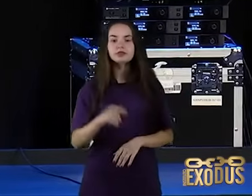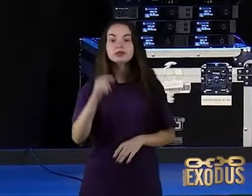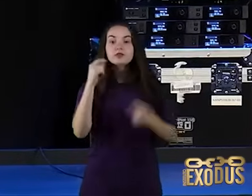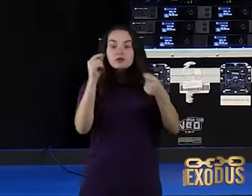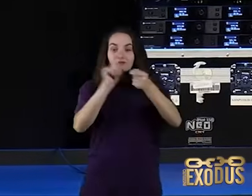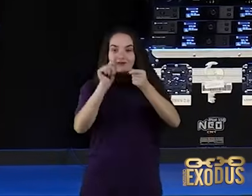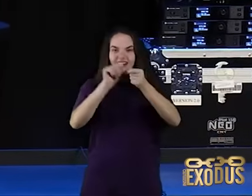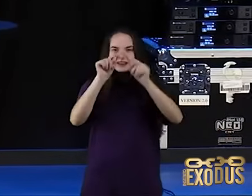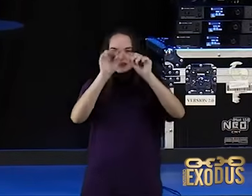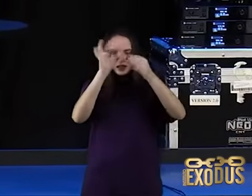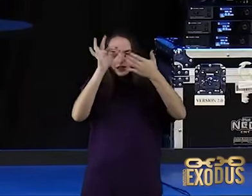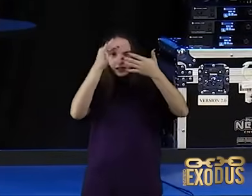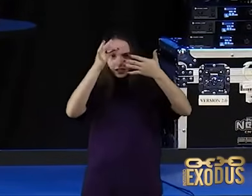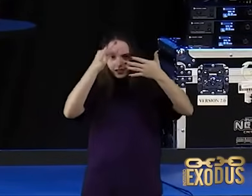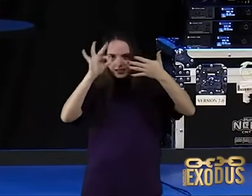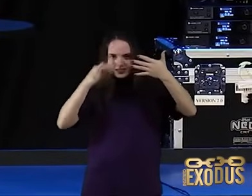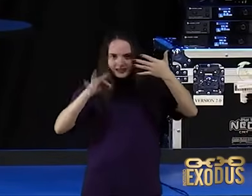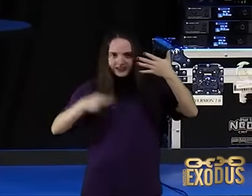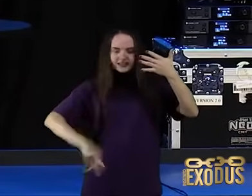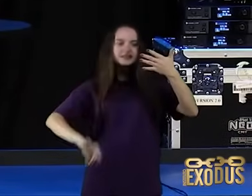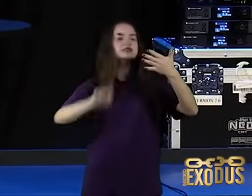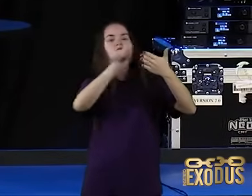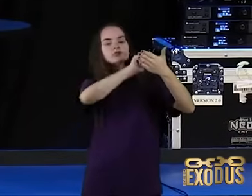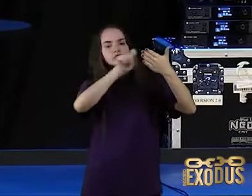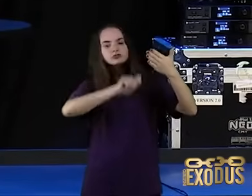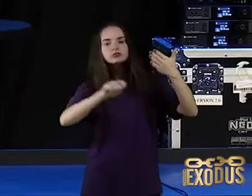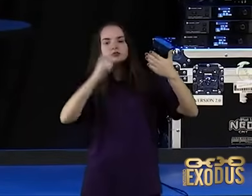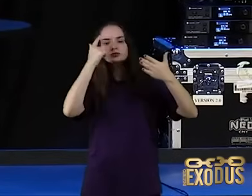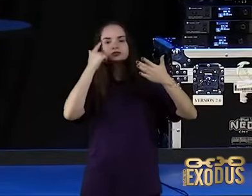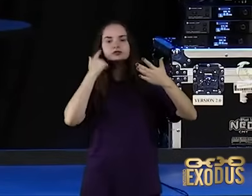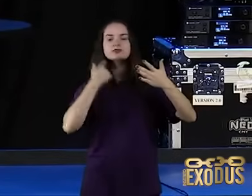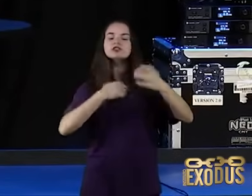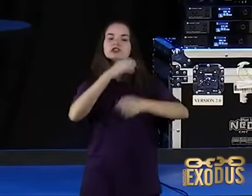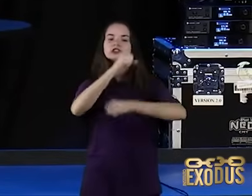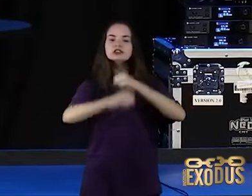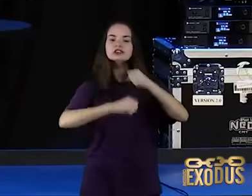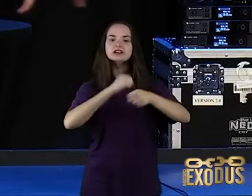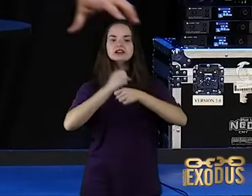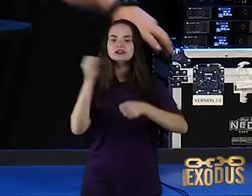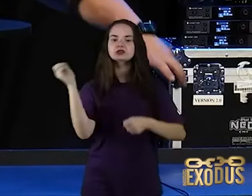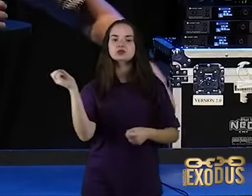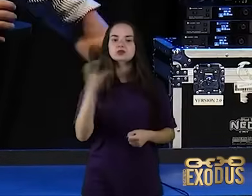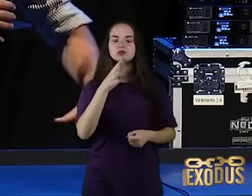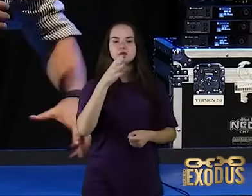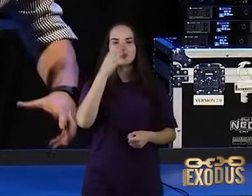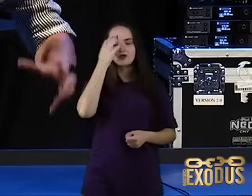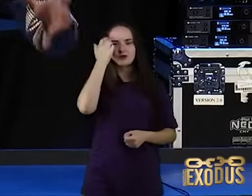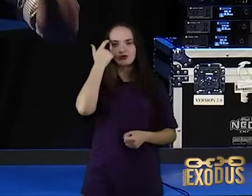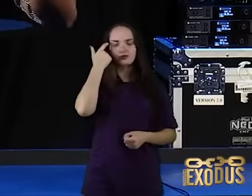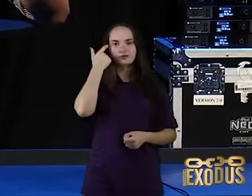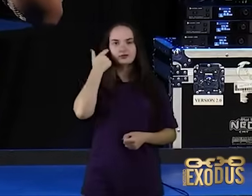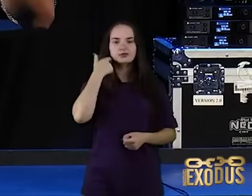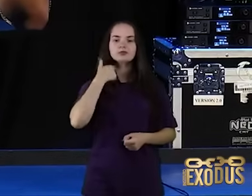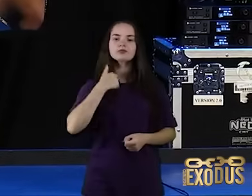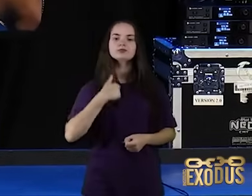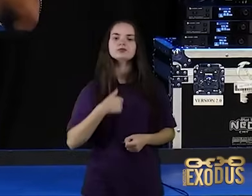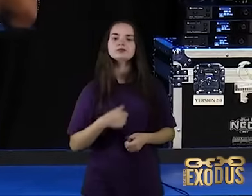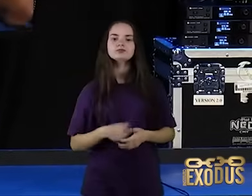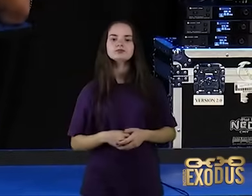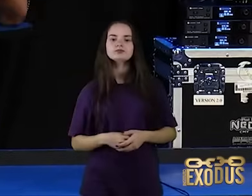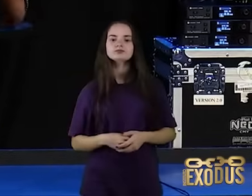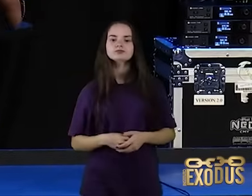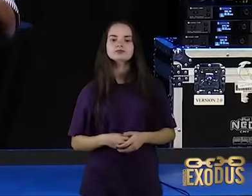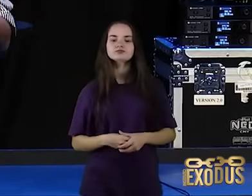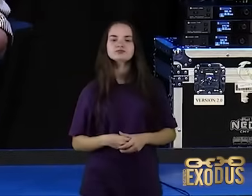de ano novo aquela lista lembra que tá contaminada no bom sentido por